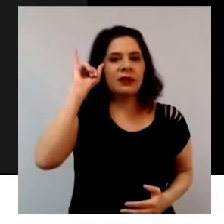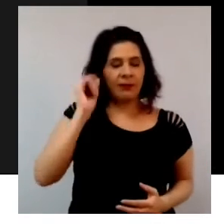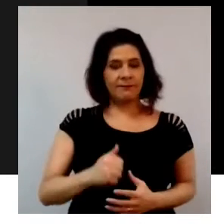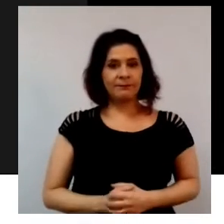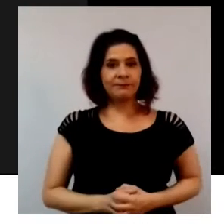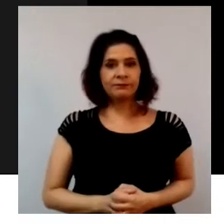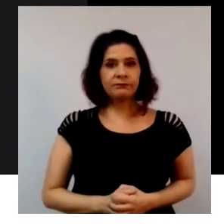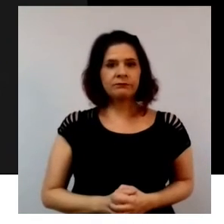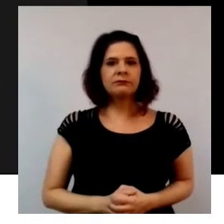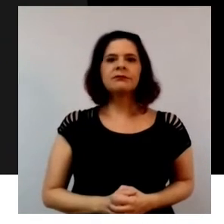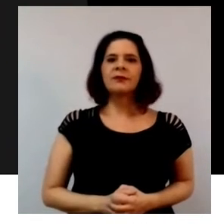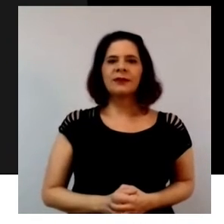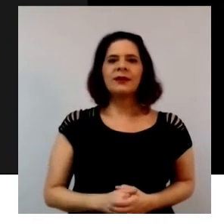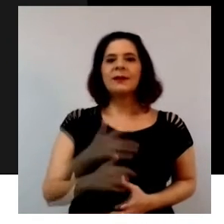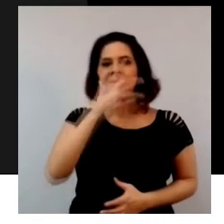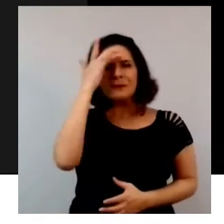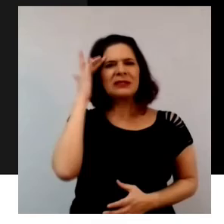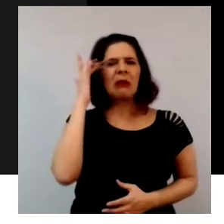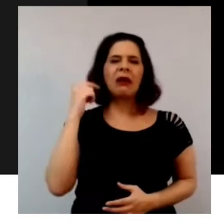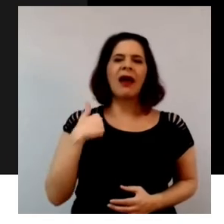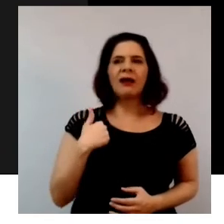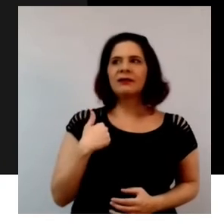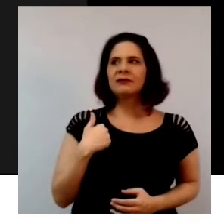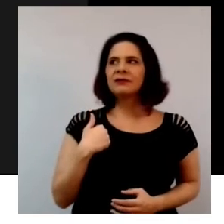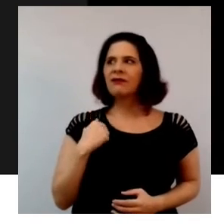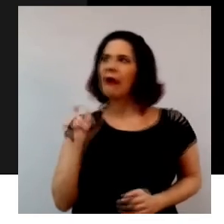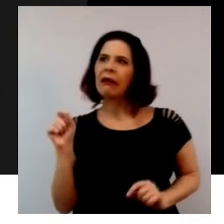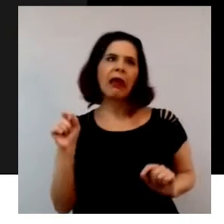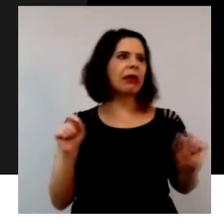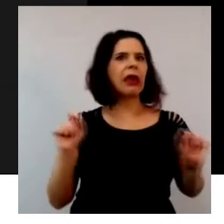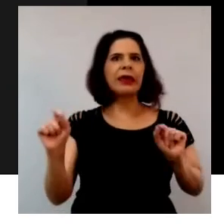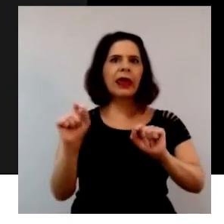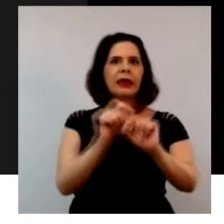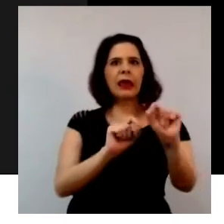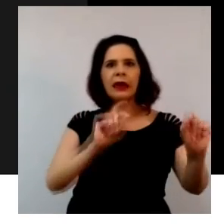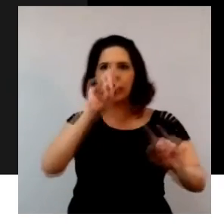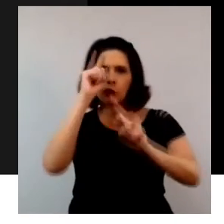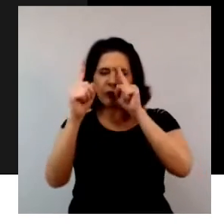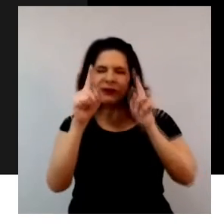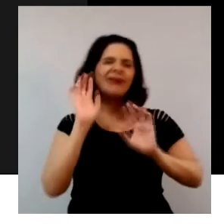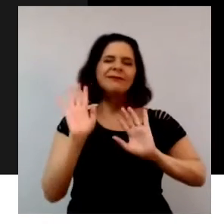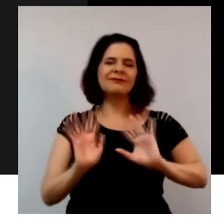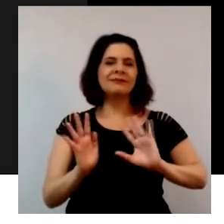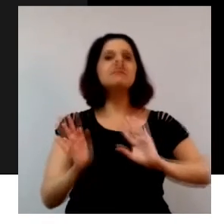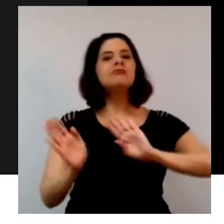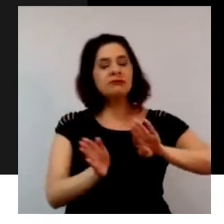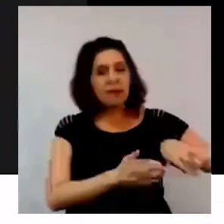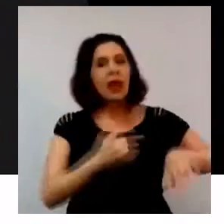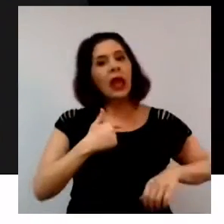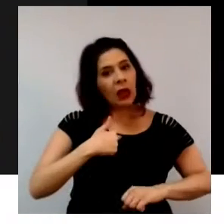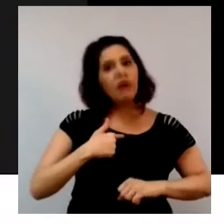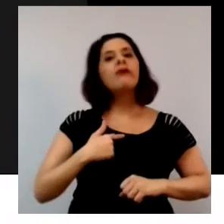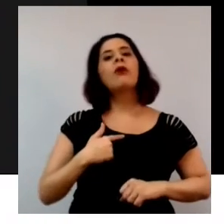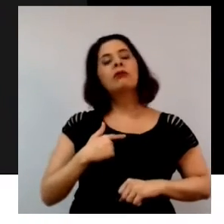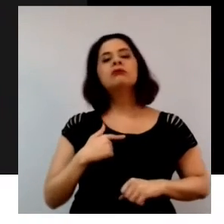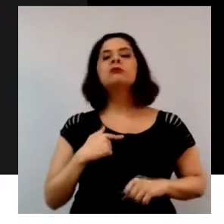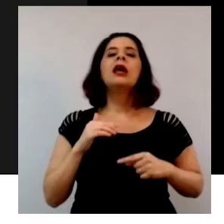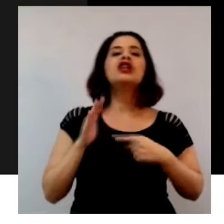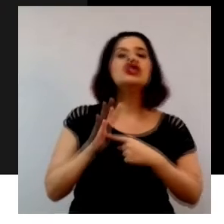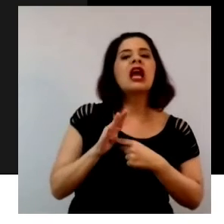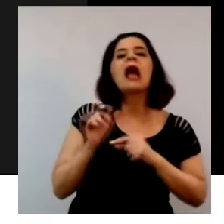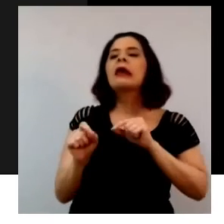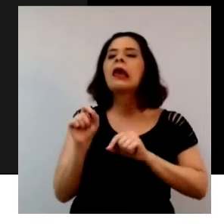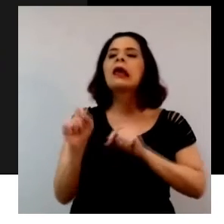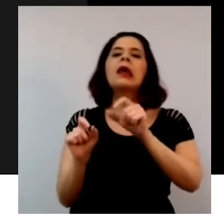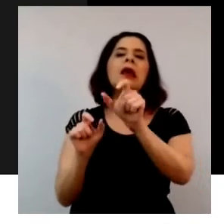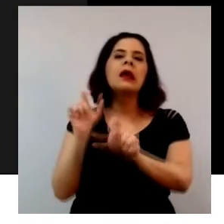eu vou indicando quem são as pessoas que vão falar. Caso alguém tenha uma intervenção para fazer no meio, né, fora